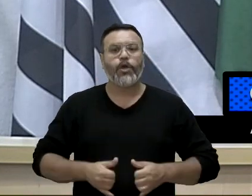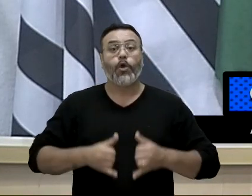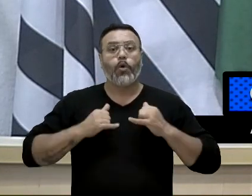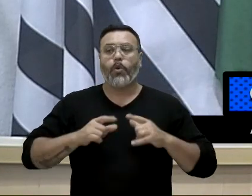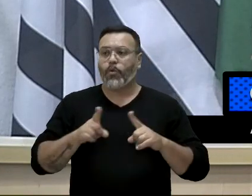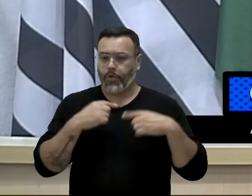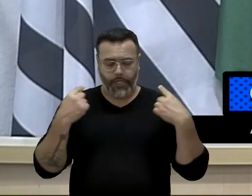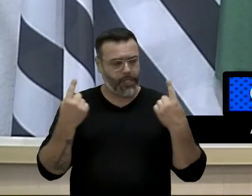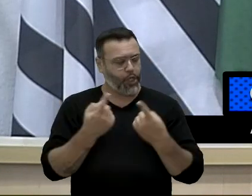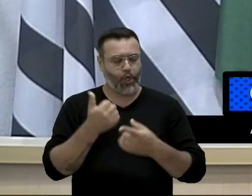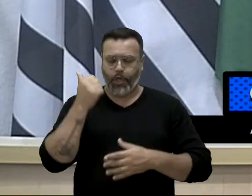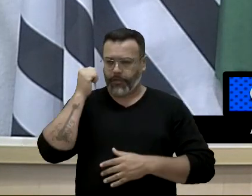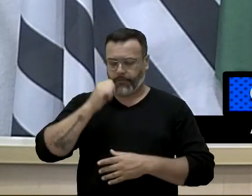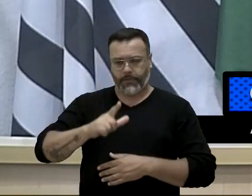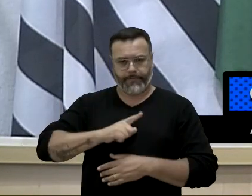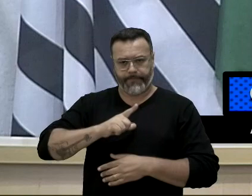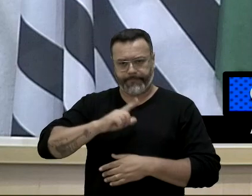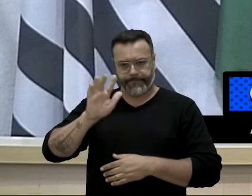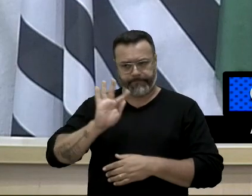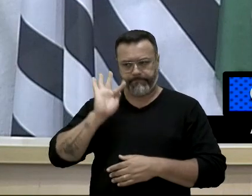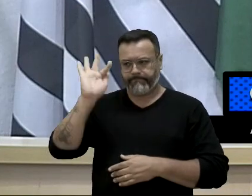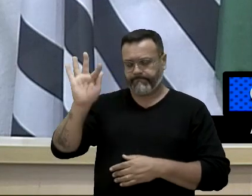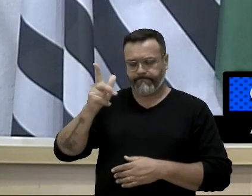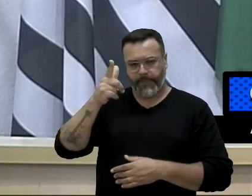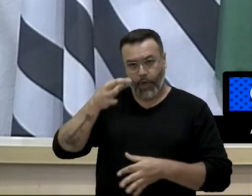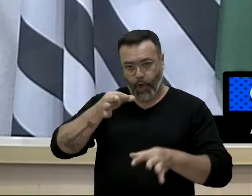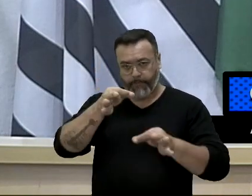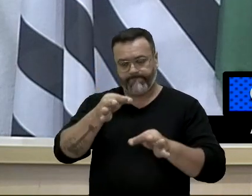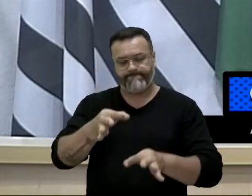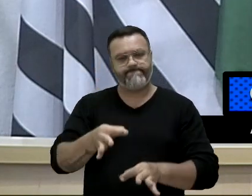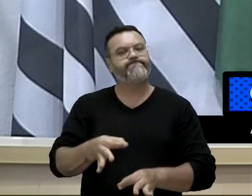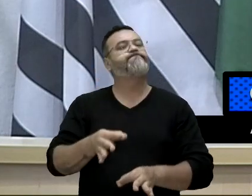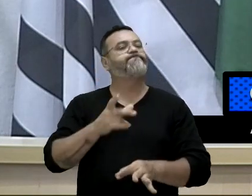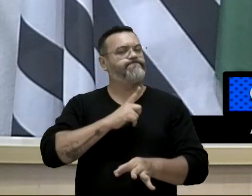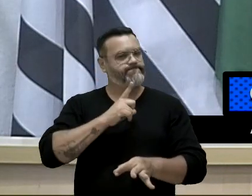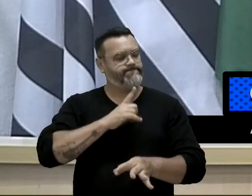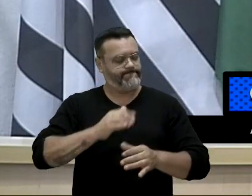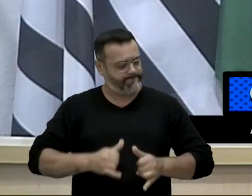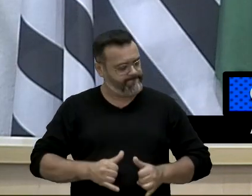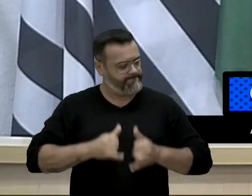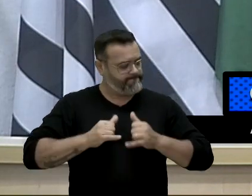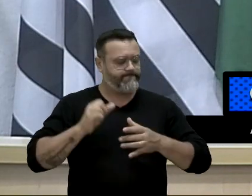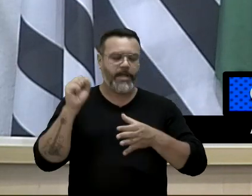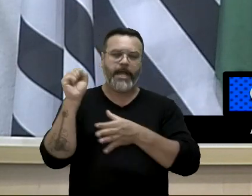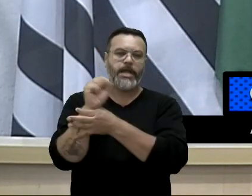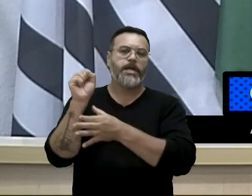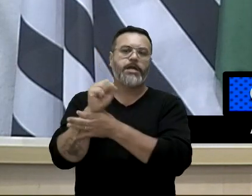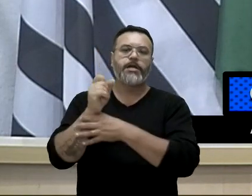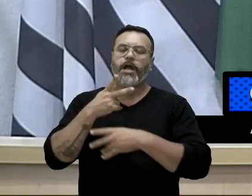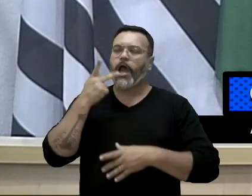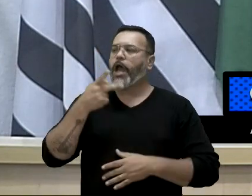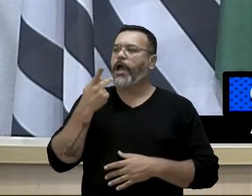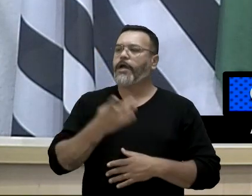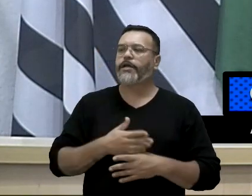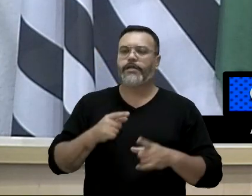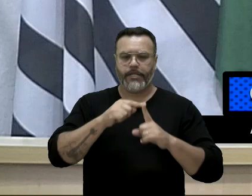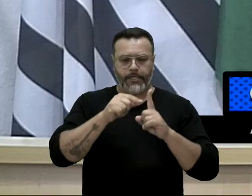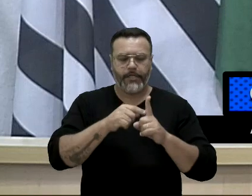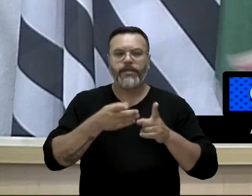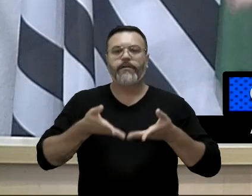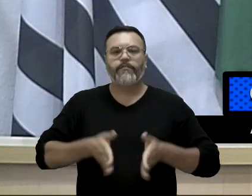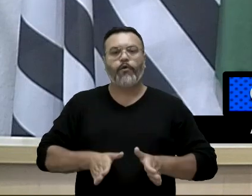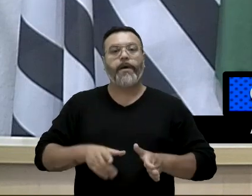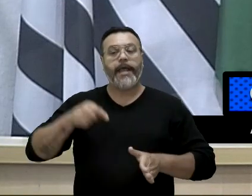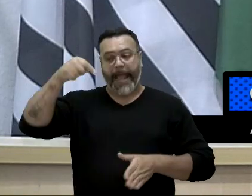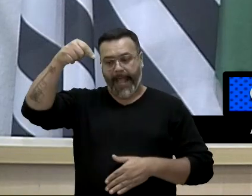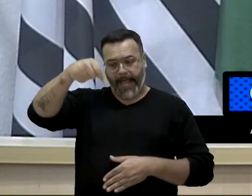nós mulheres teremos no futuro, e eu tenho certeza disso. O orgulho e segurança que nós teremos de falar que vamos parir aqui em Taubaté,